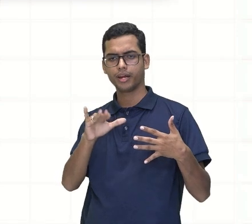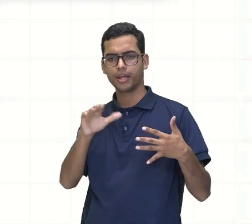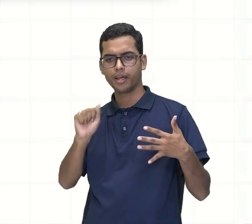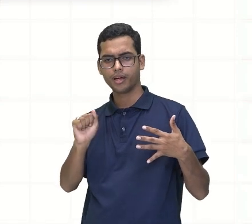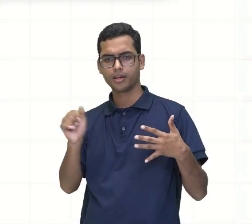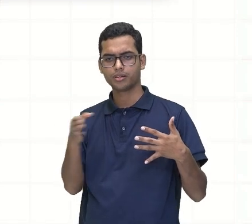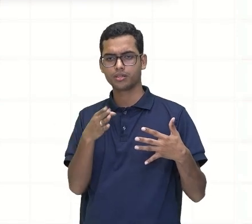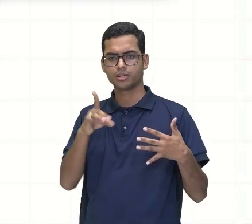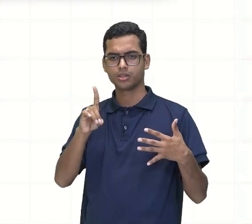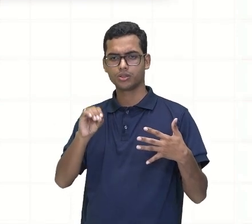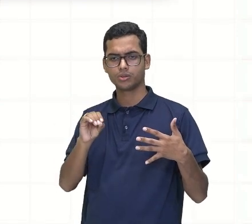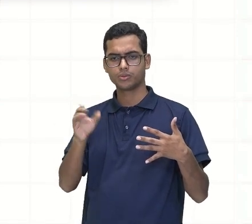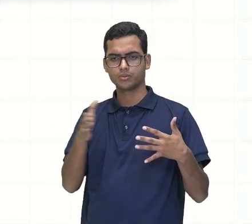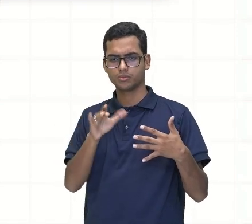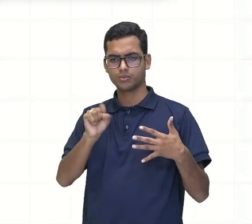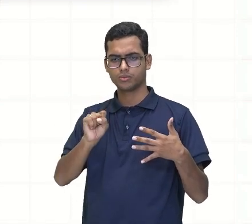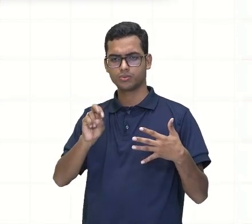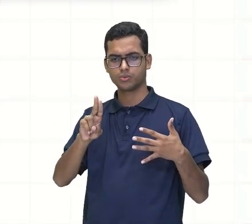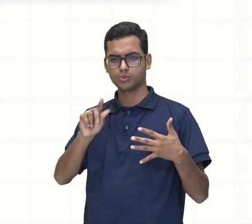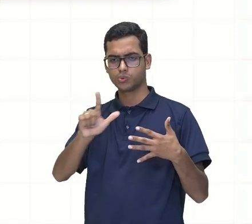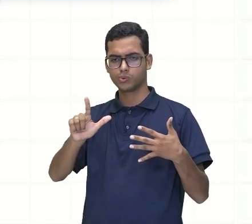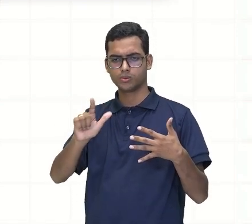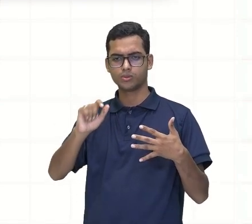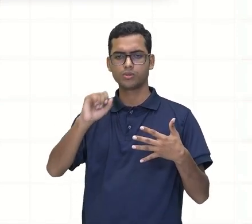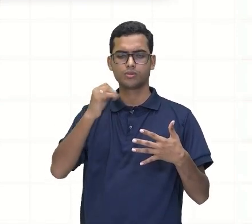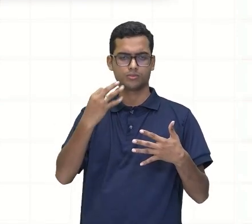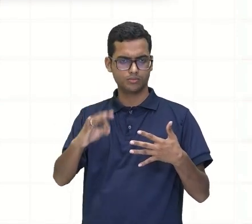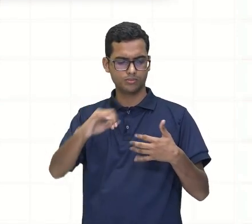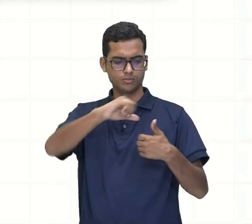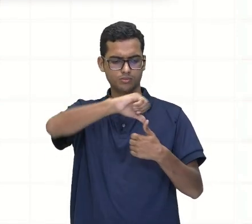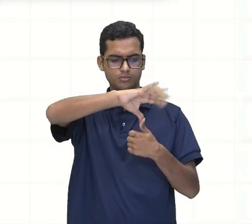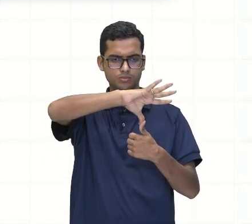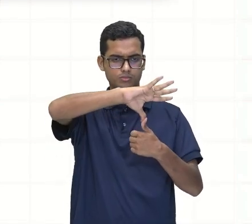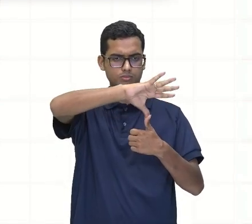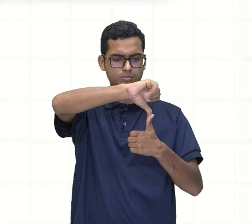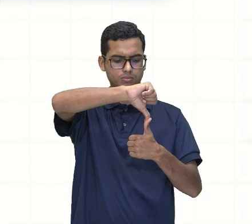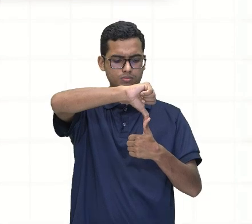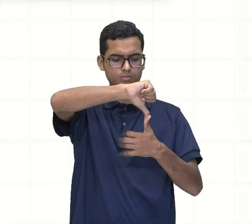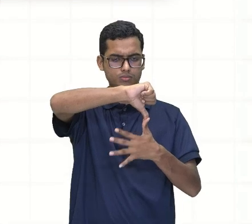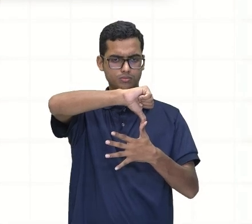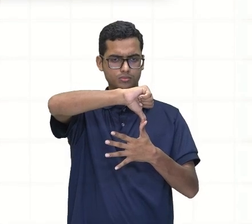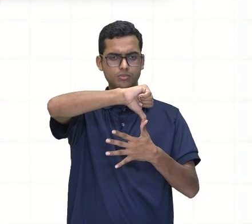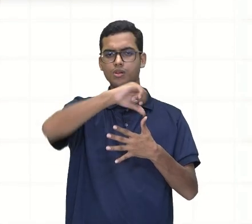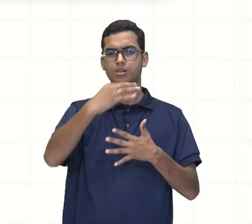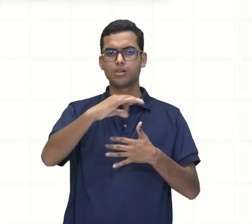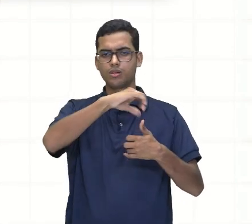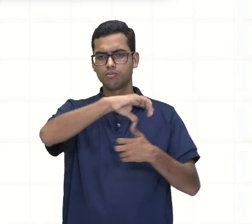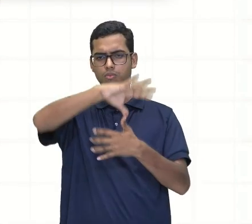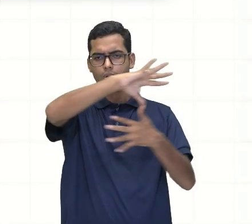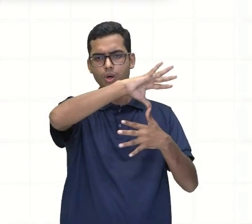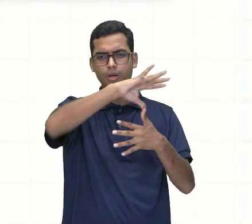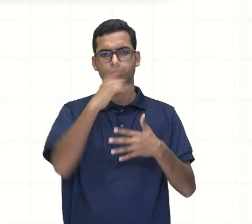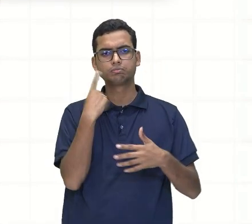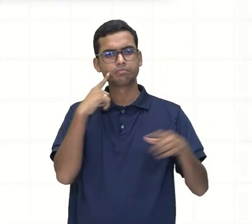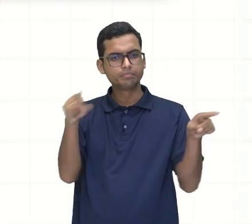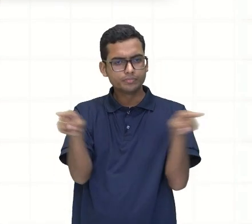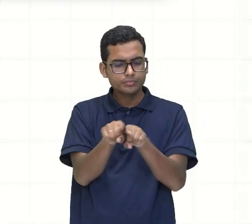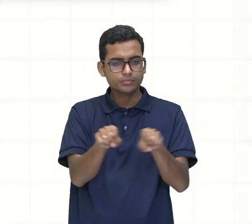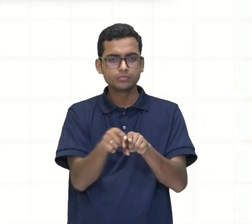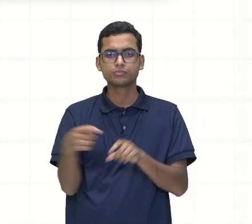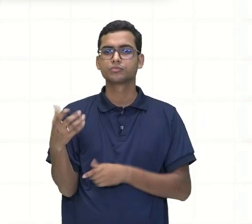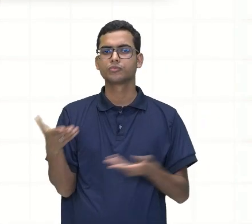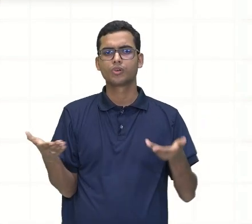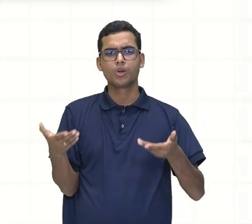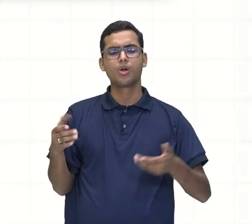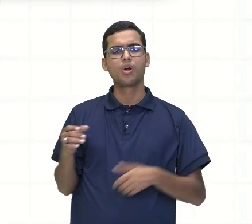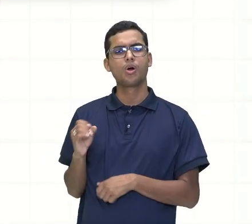Sul, certo? Agora vamos para o Novíssimo Mundo. Compreende a região da Oceania, é o